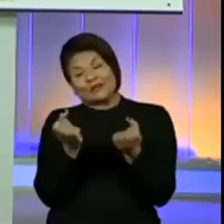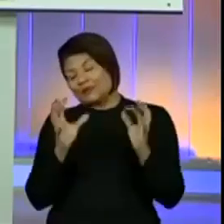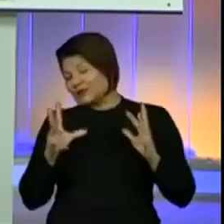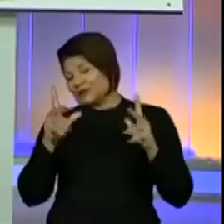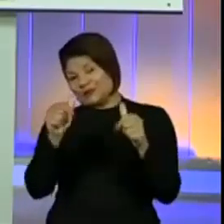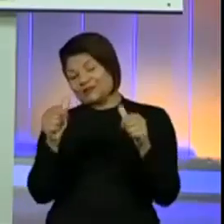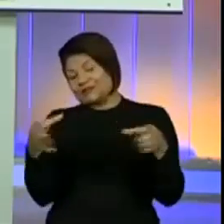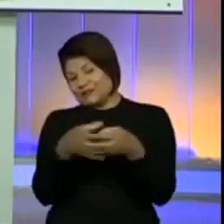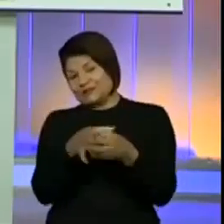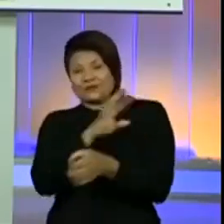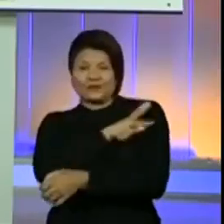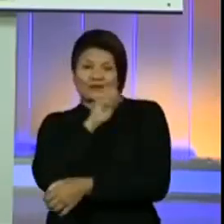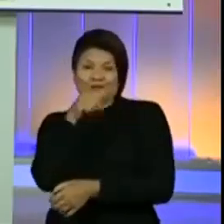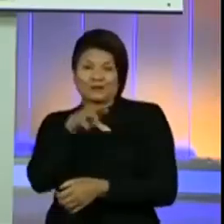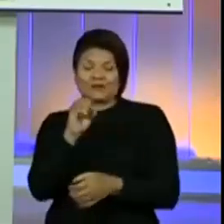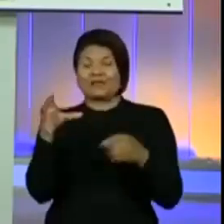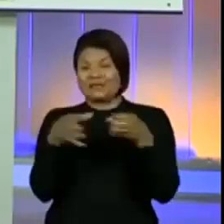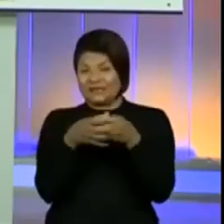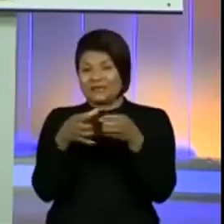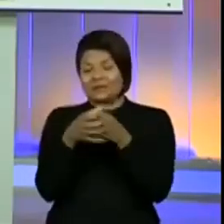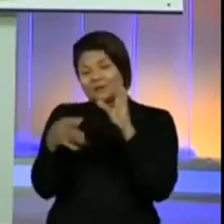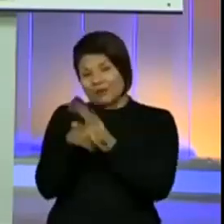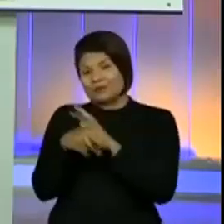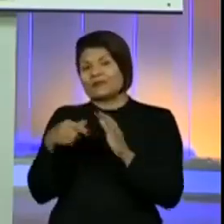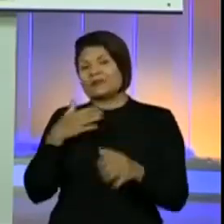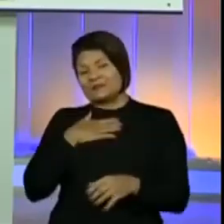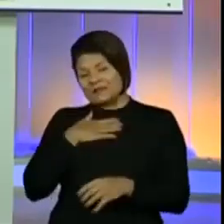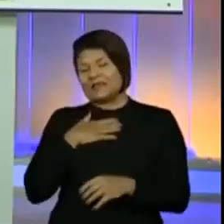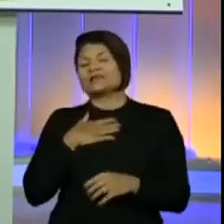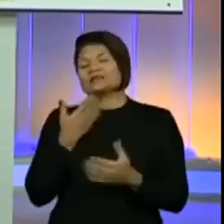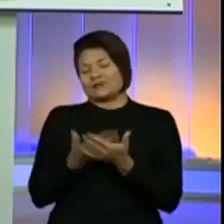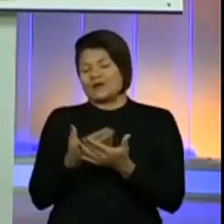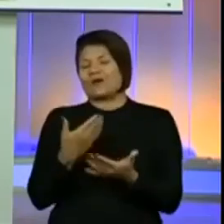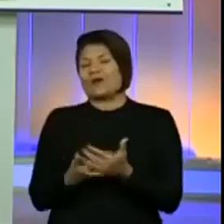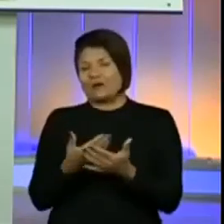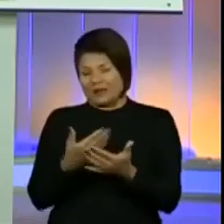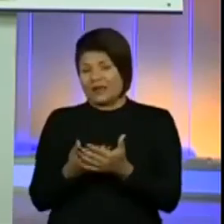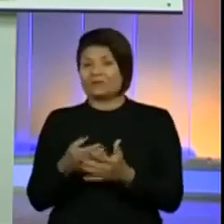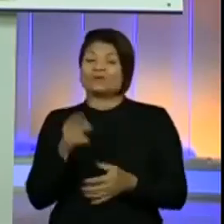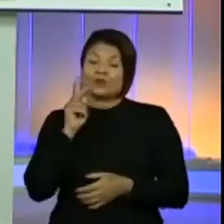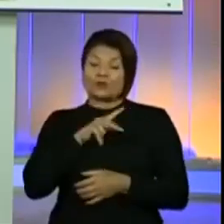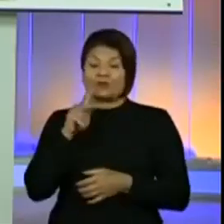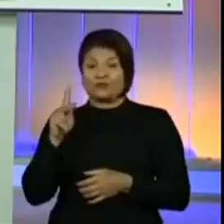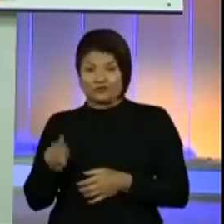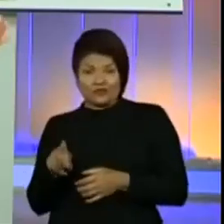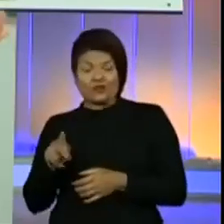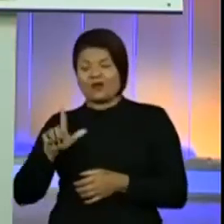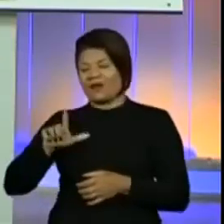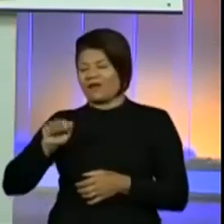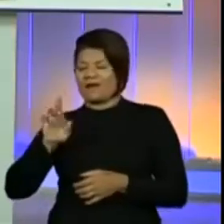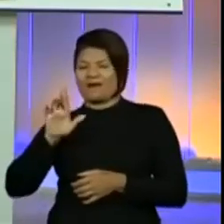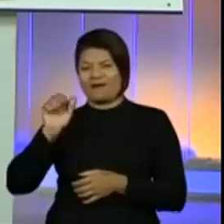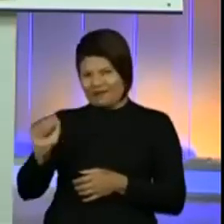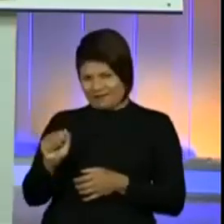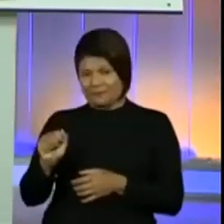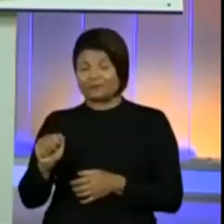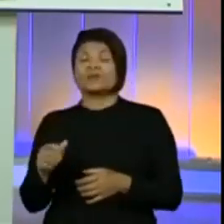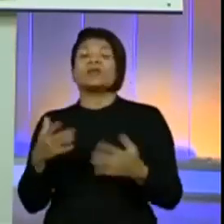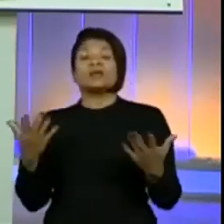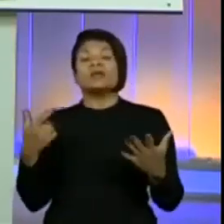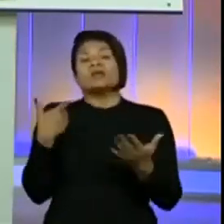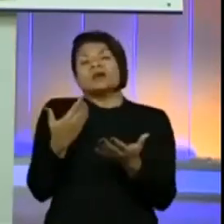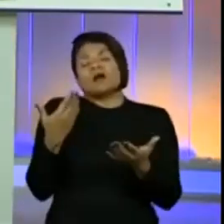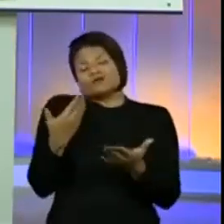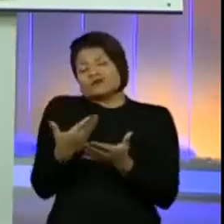a equipe da minha escola, professor Reducino de Oliveira Lara, e também aos colegas e alunos